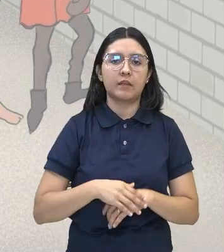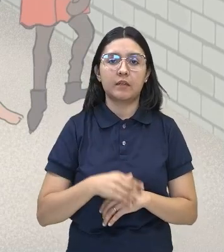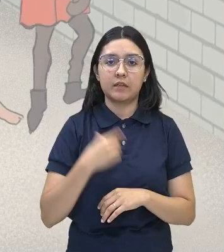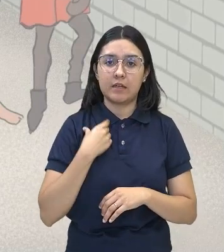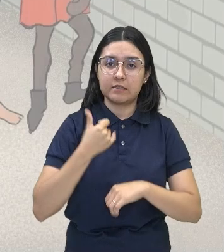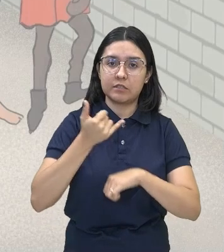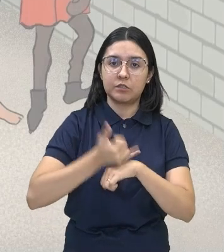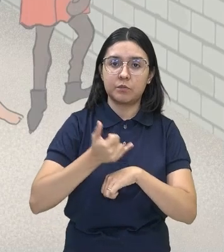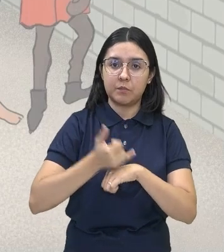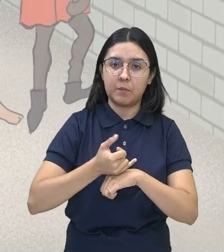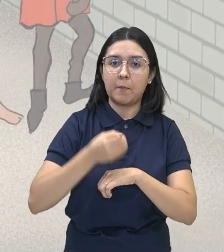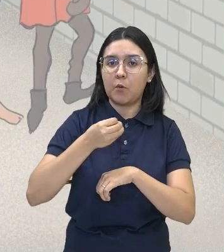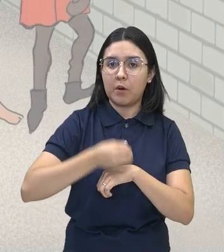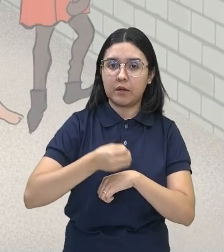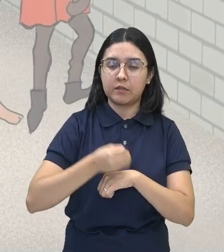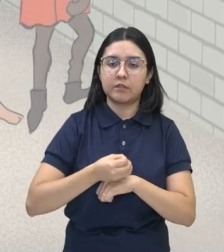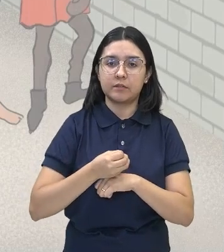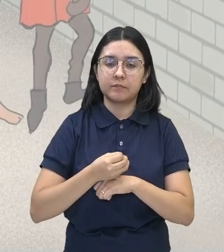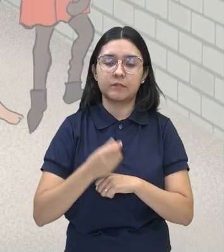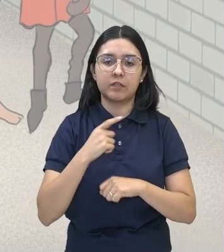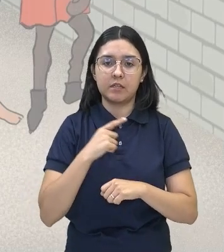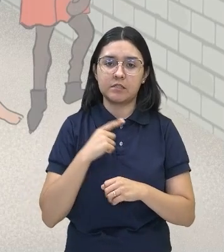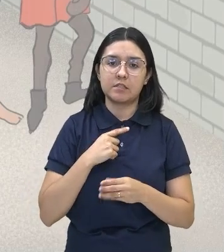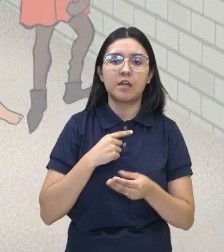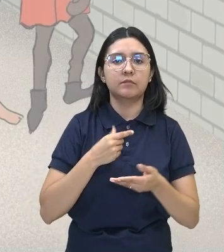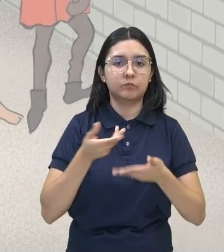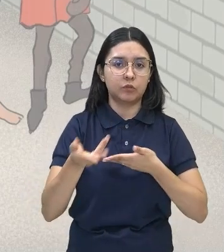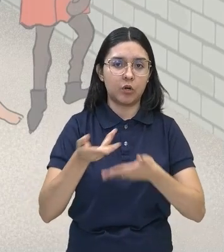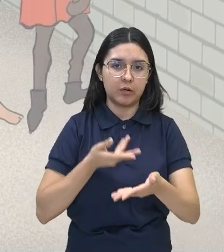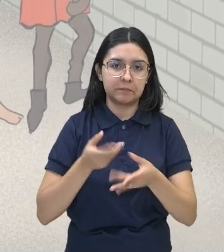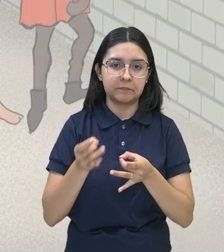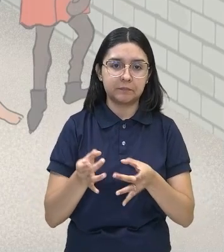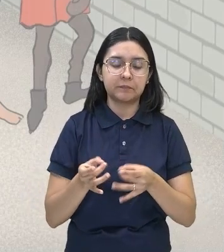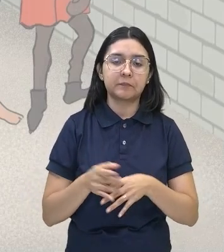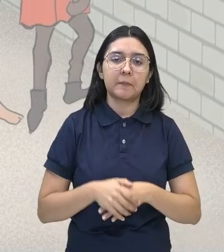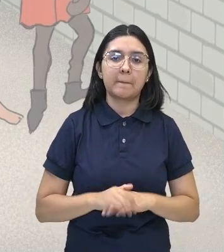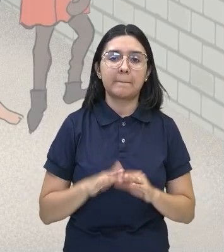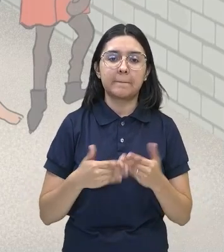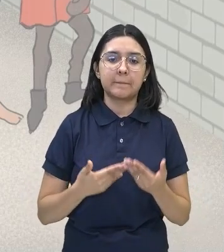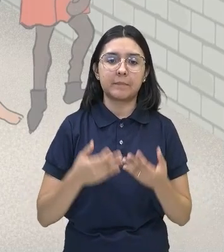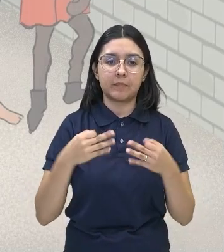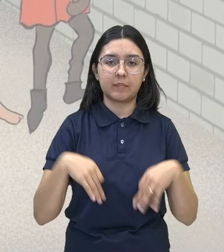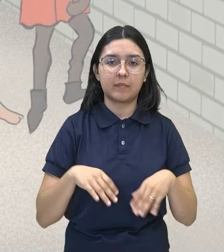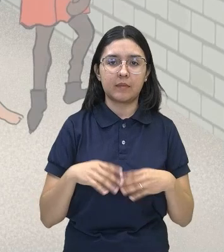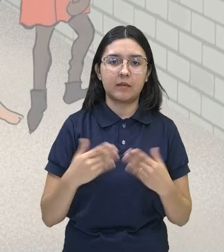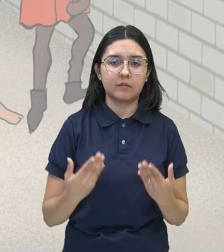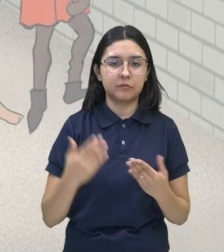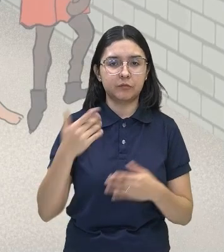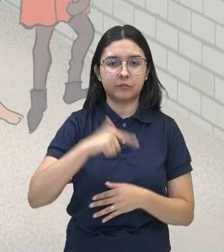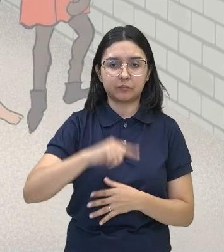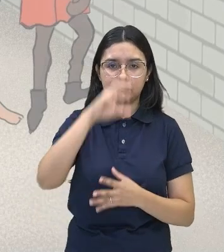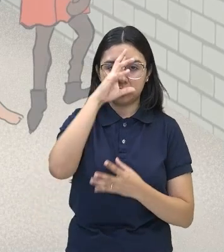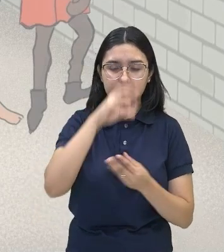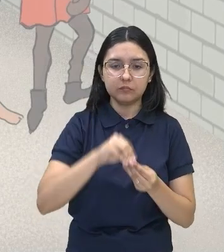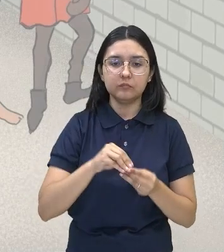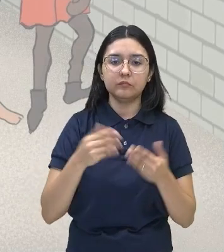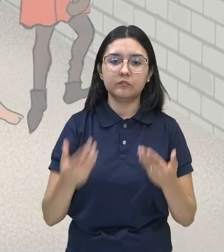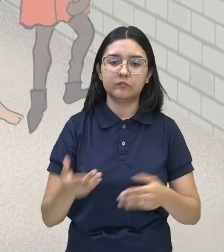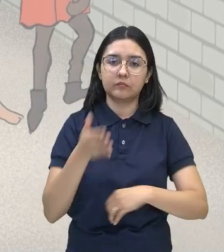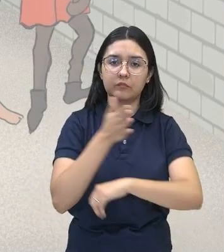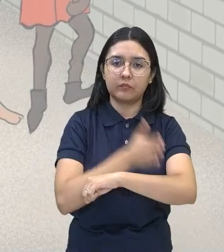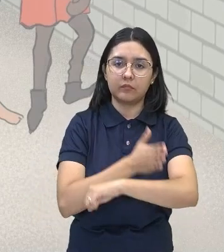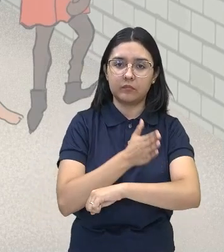trocas comerciais ou trocas monetárias. Mais uma vez, tá, gente? Só para pegar a ideia. Idade